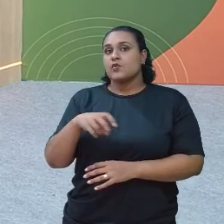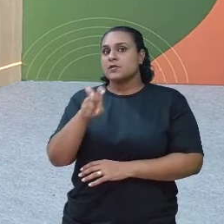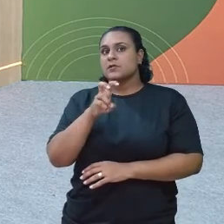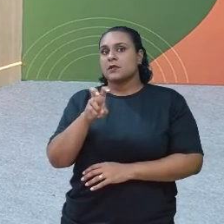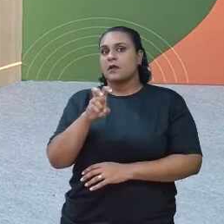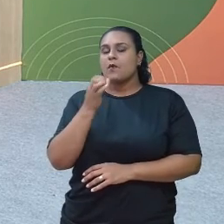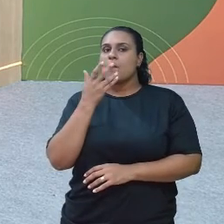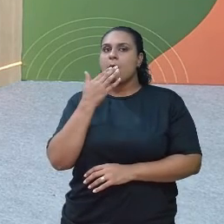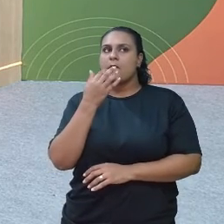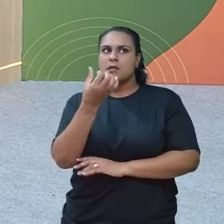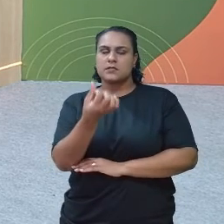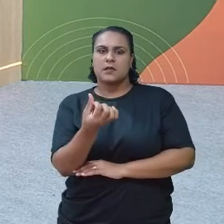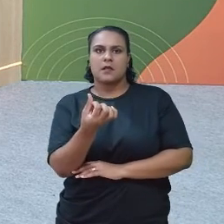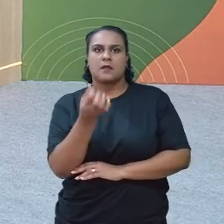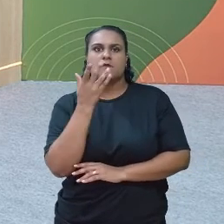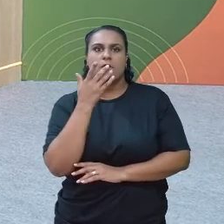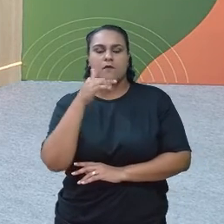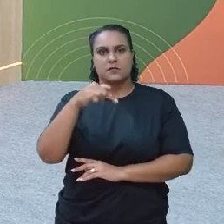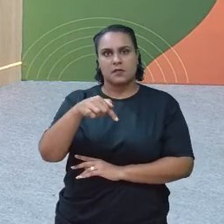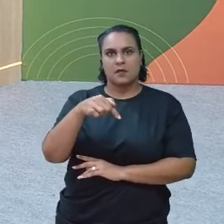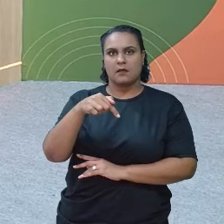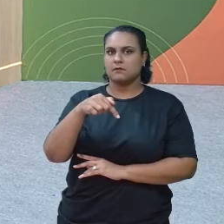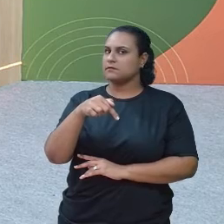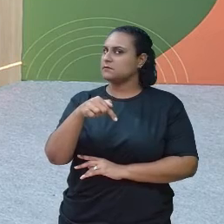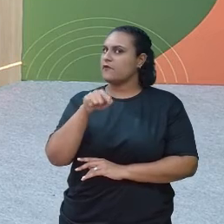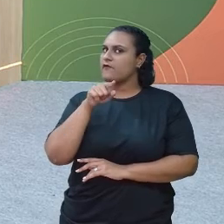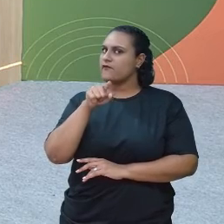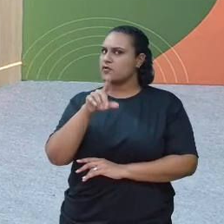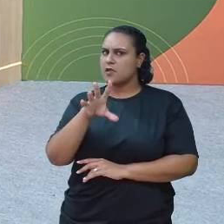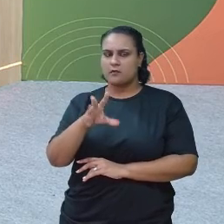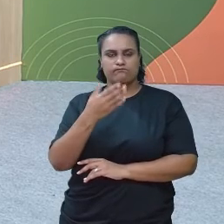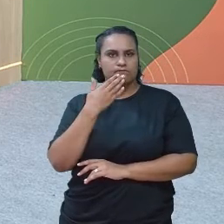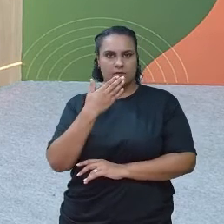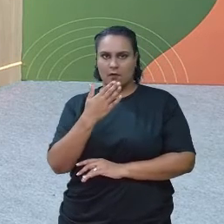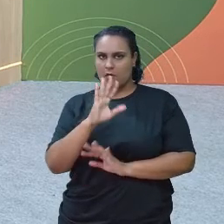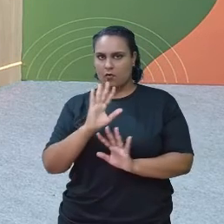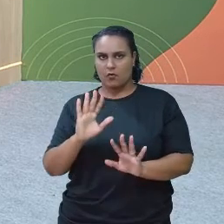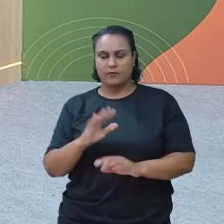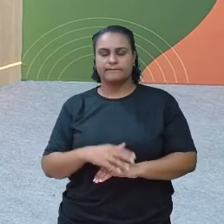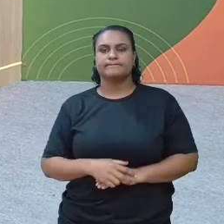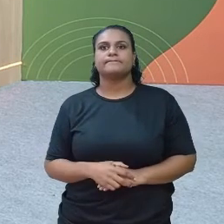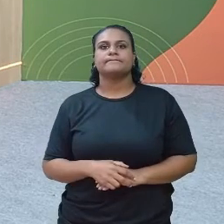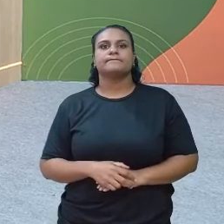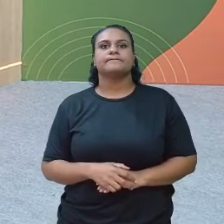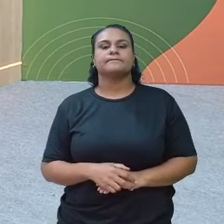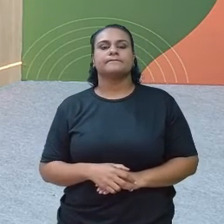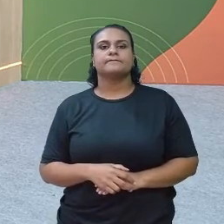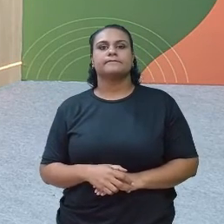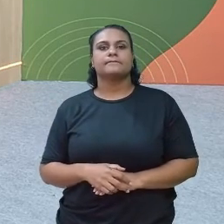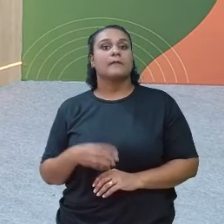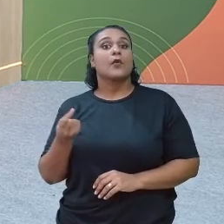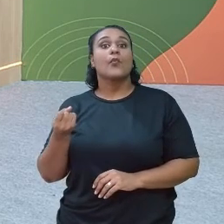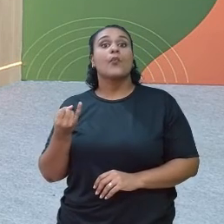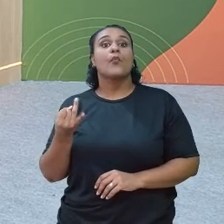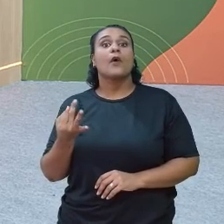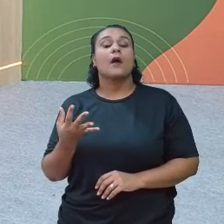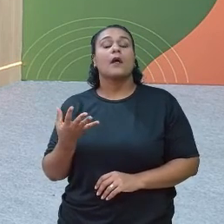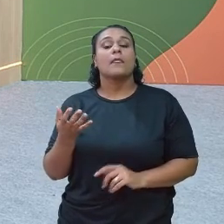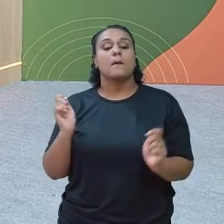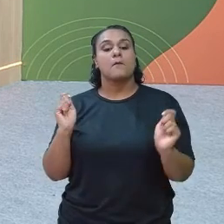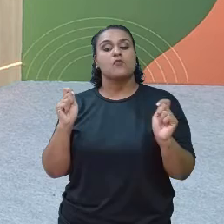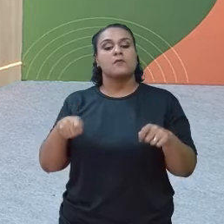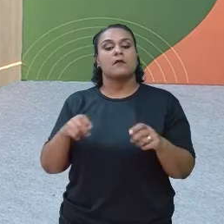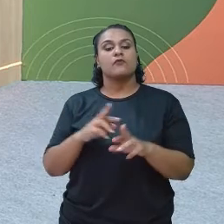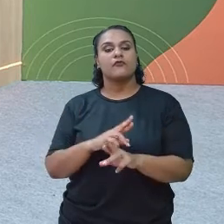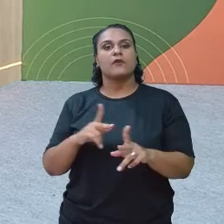cores, com 6 cores, com 7. Fica a sua escolha. A pergunta é: de quantas maneiras diferentes